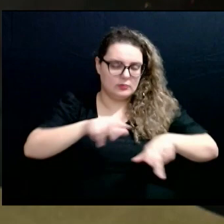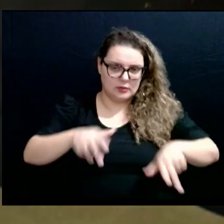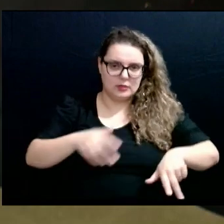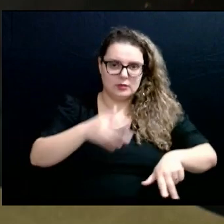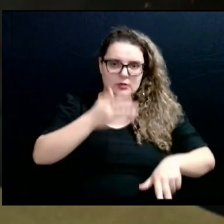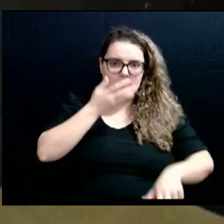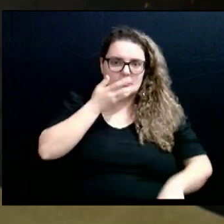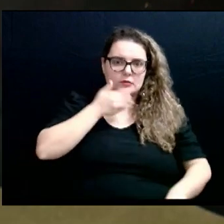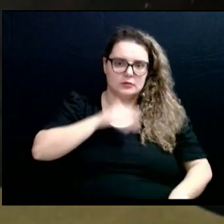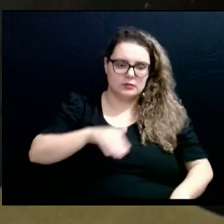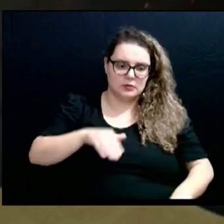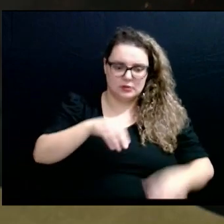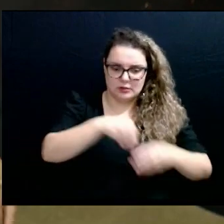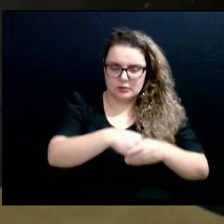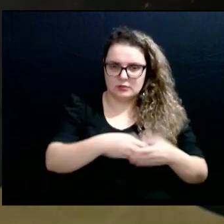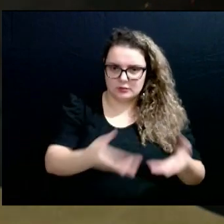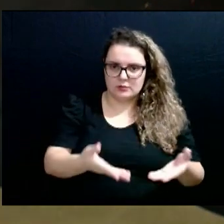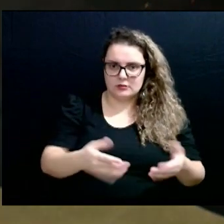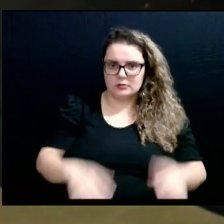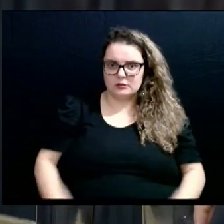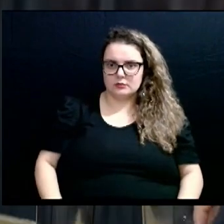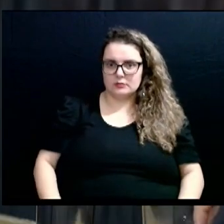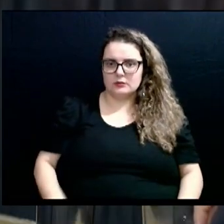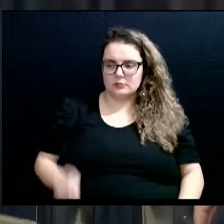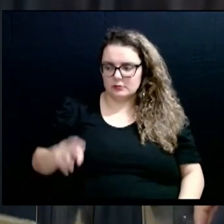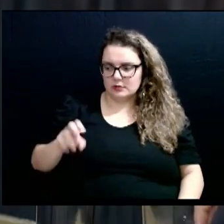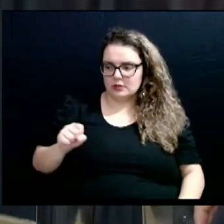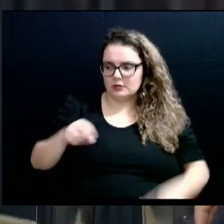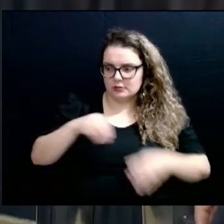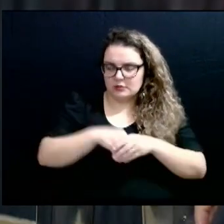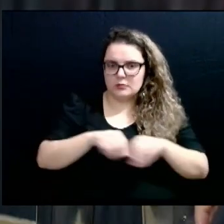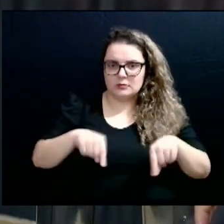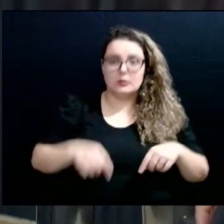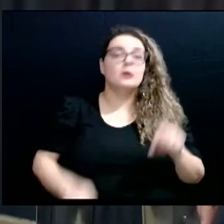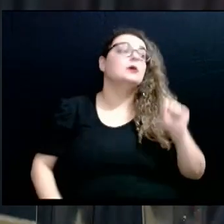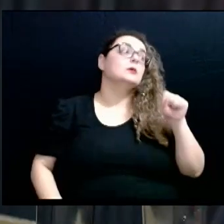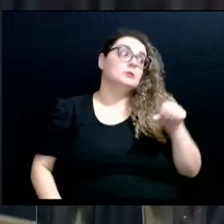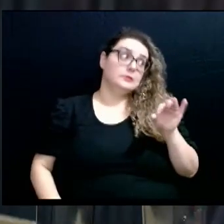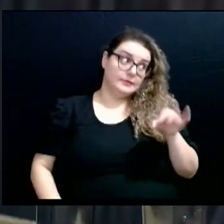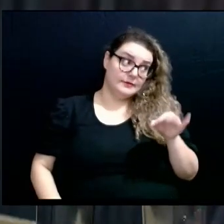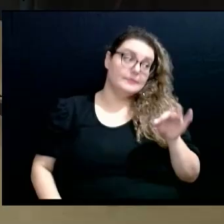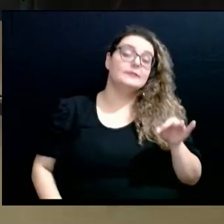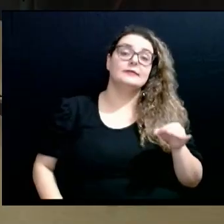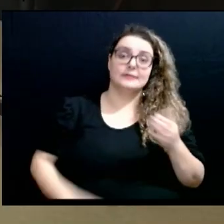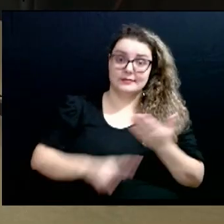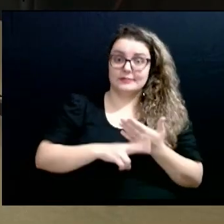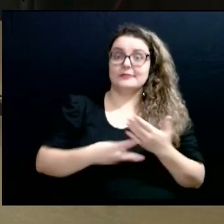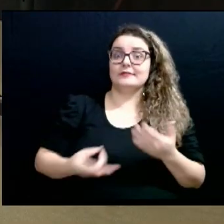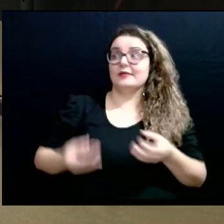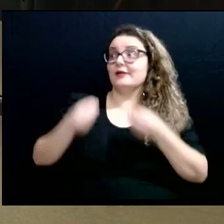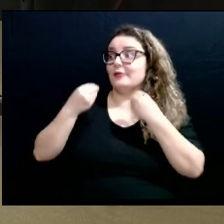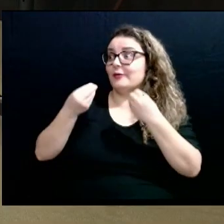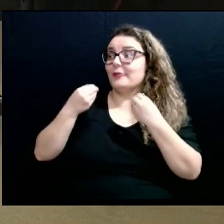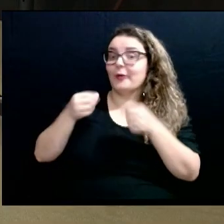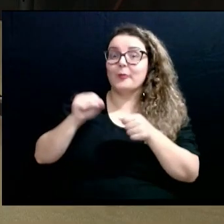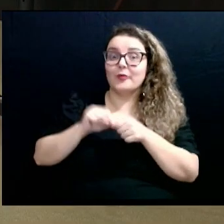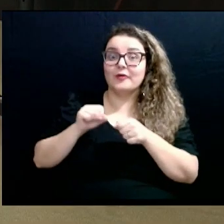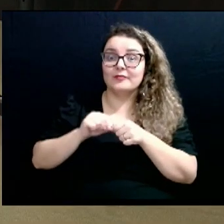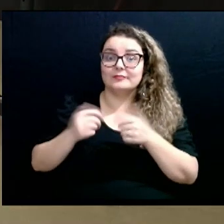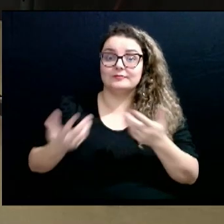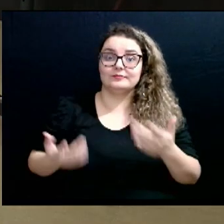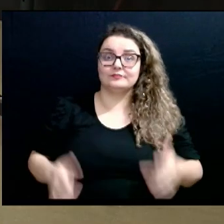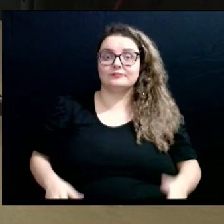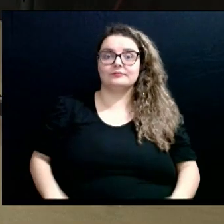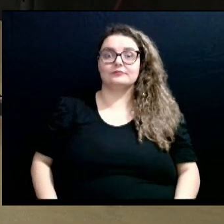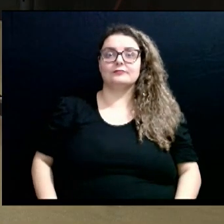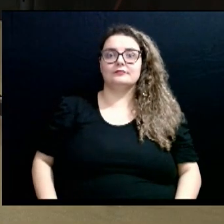na situação lá, que está preso dentro do cômodo? Com certeza, interfere bastante. Como é que a gente faz para ficar